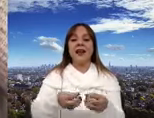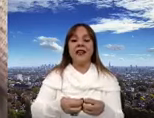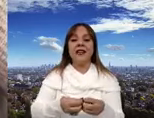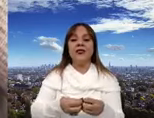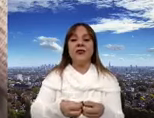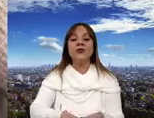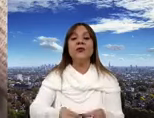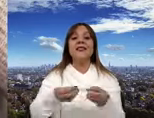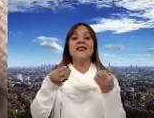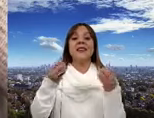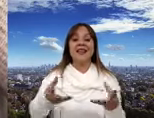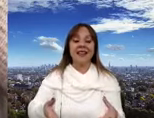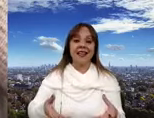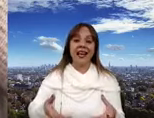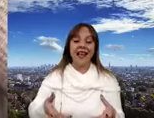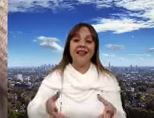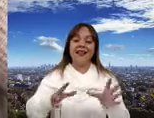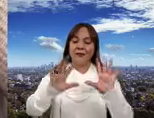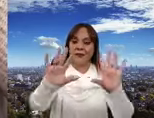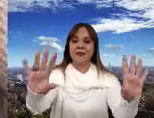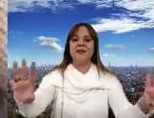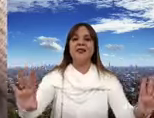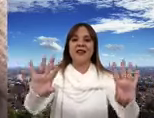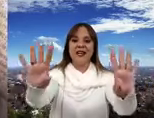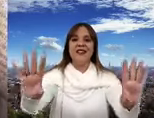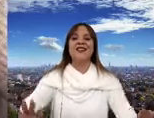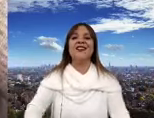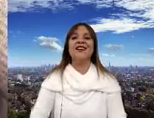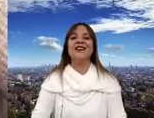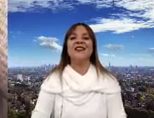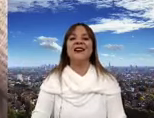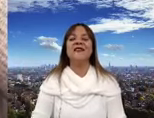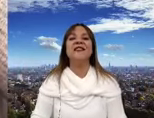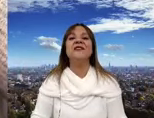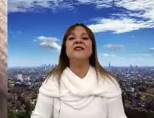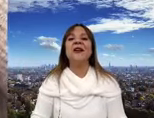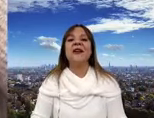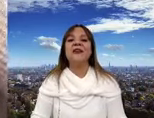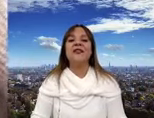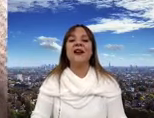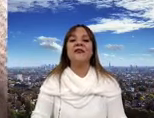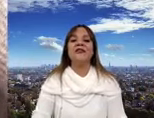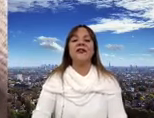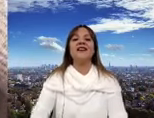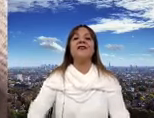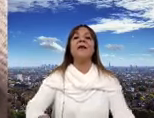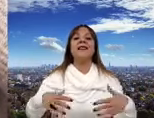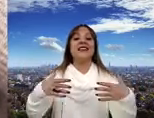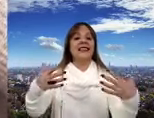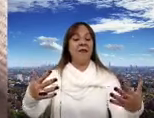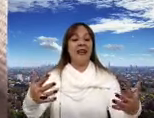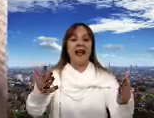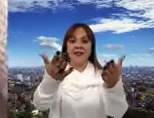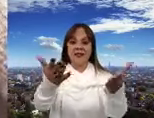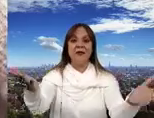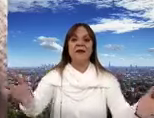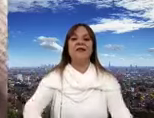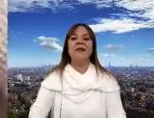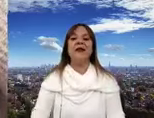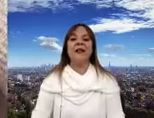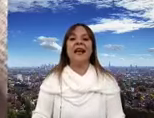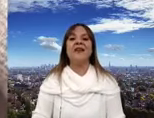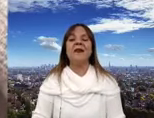juntos, porque se eles ganharem, né, vamos dizer que seja a Stephanie e o Jefferson, eles vão apresentar uma live assim como eles são, né,